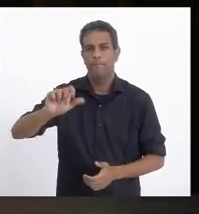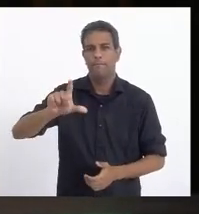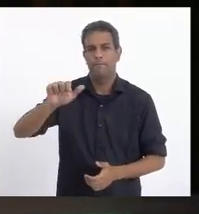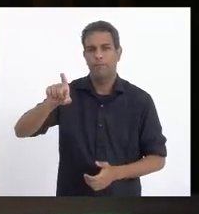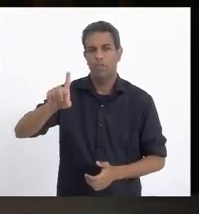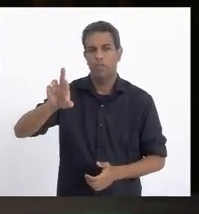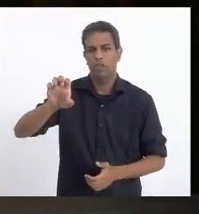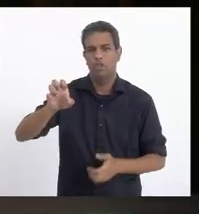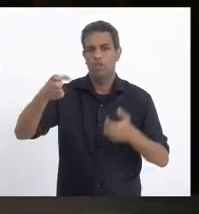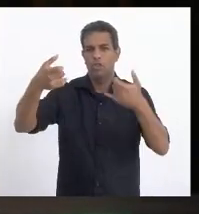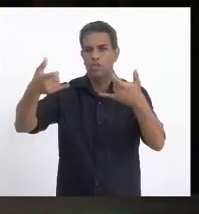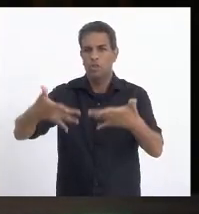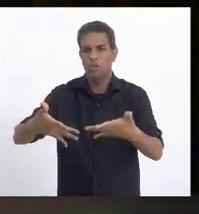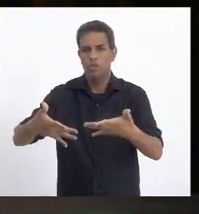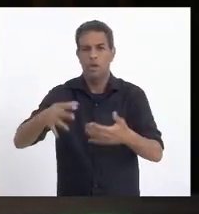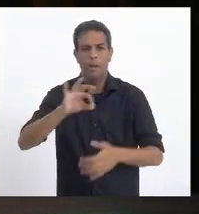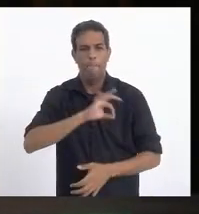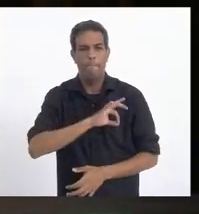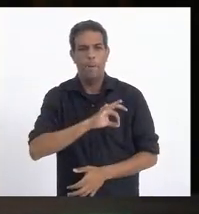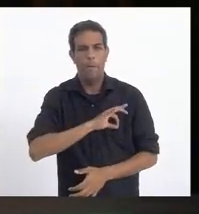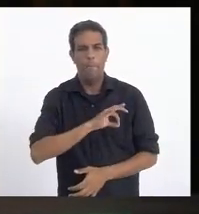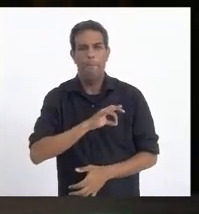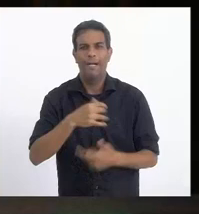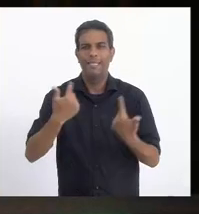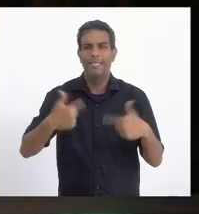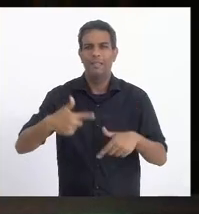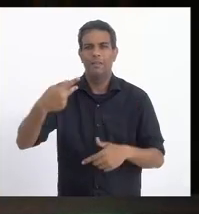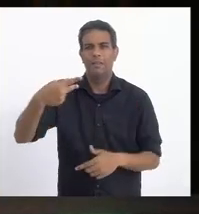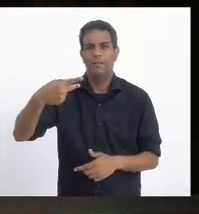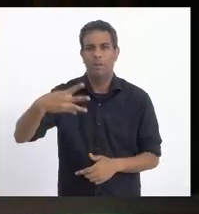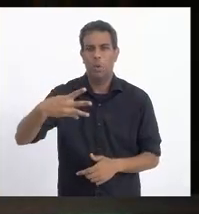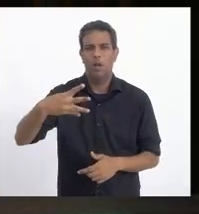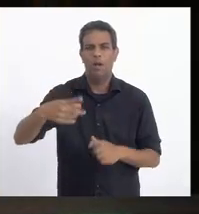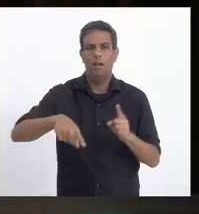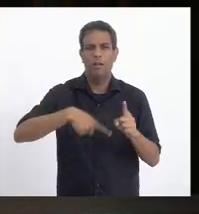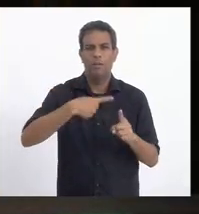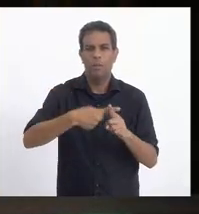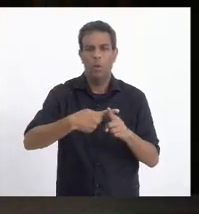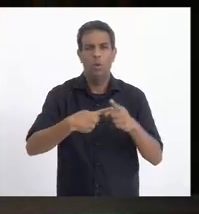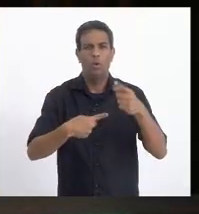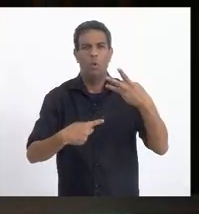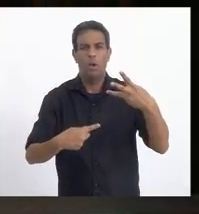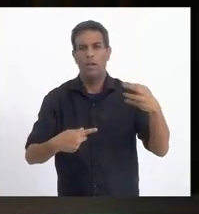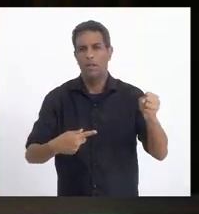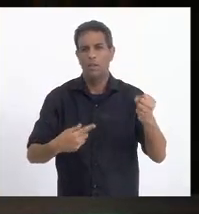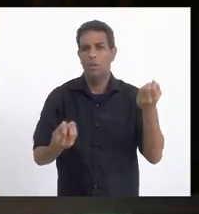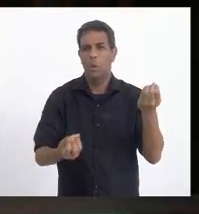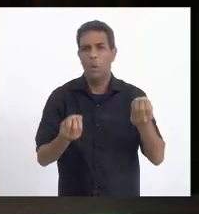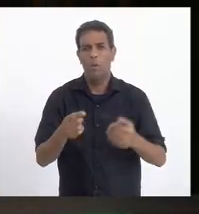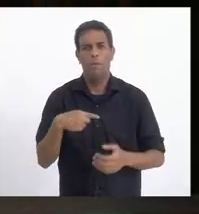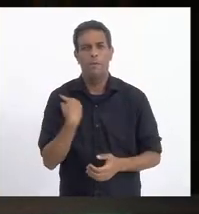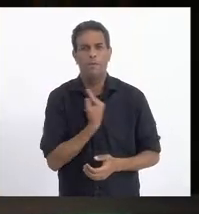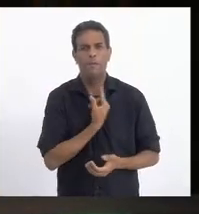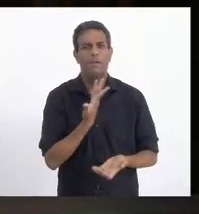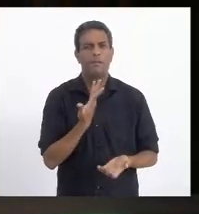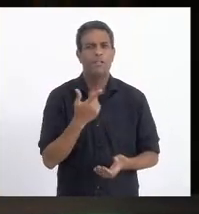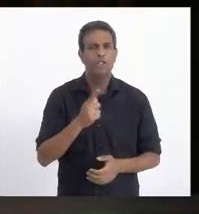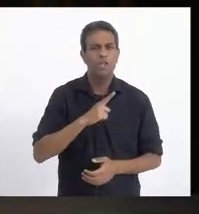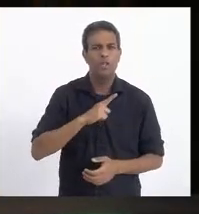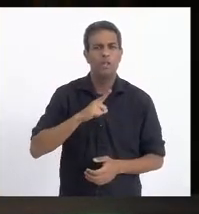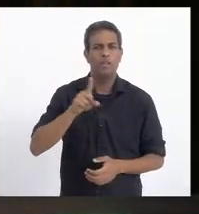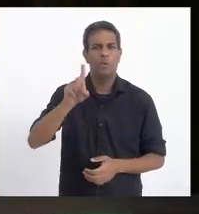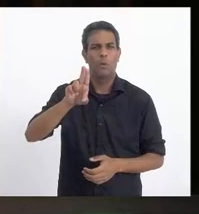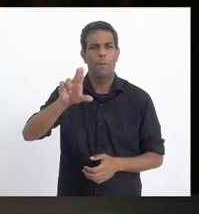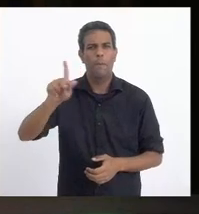escala só a polícia militar que continua com essa escala de 2448 e vamos tirar aqueles policiais